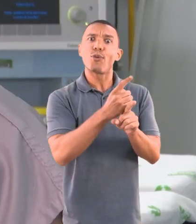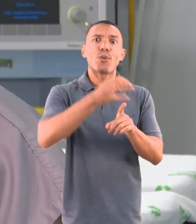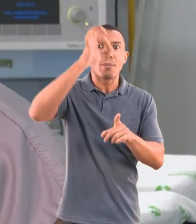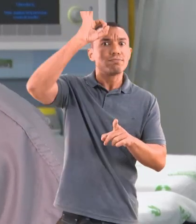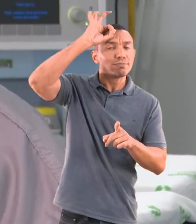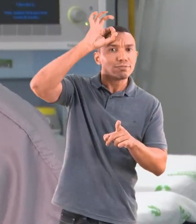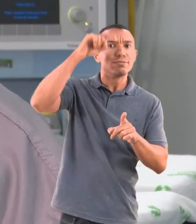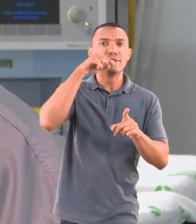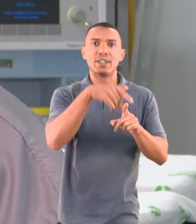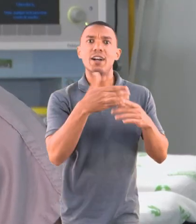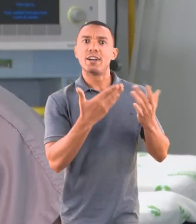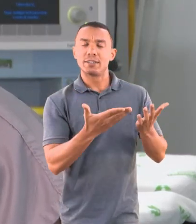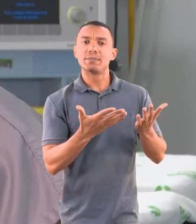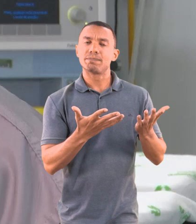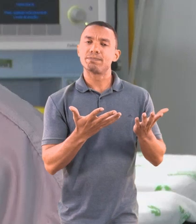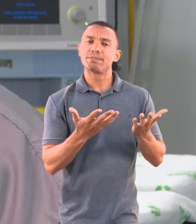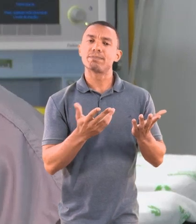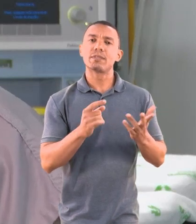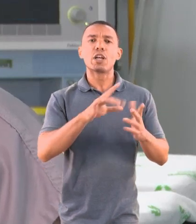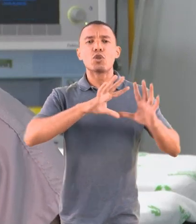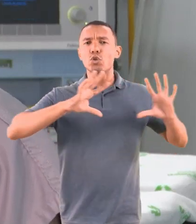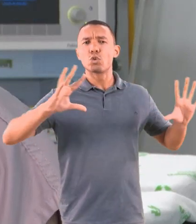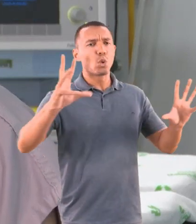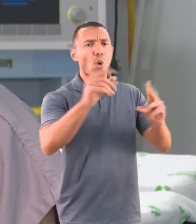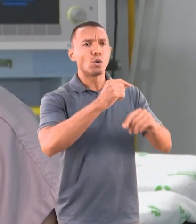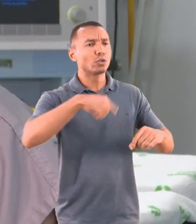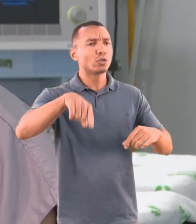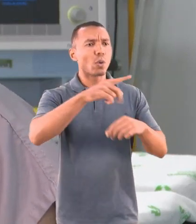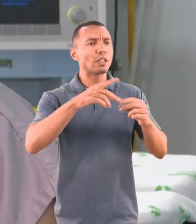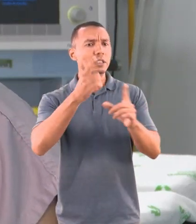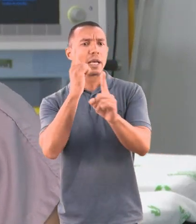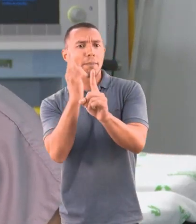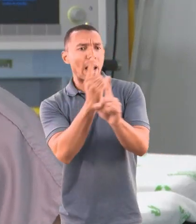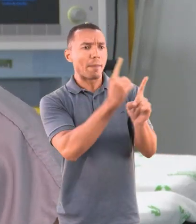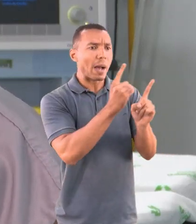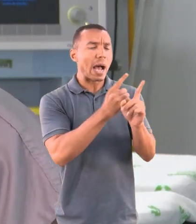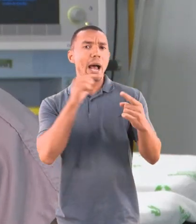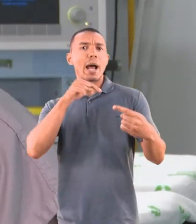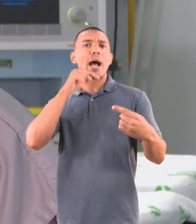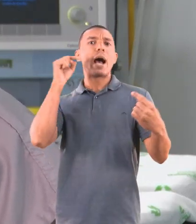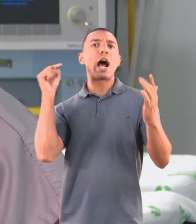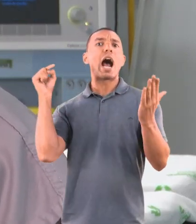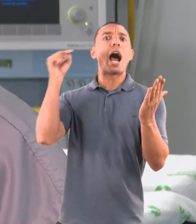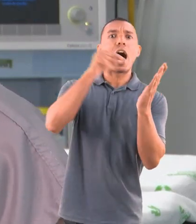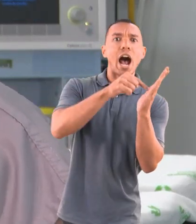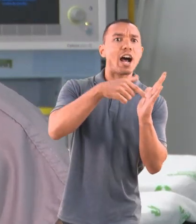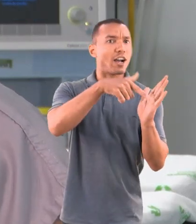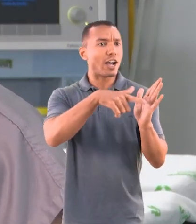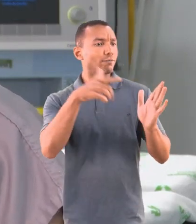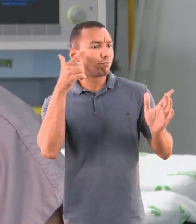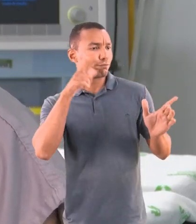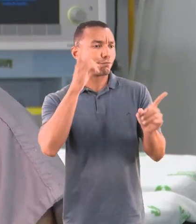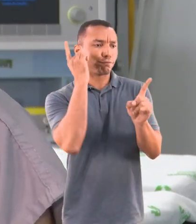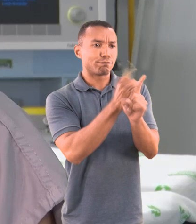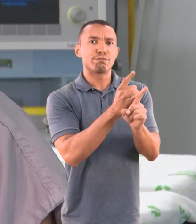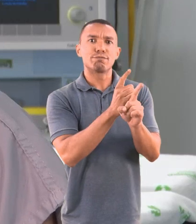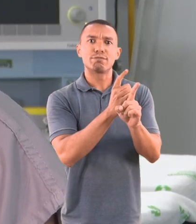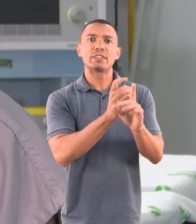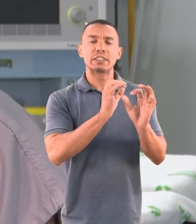a região do tumor, A maioria dos casos são casos de tumor cerebral. Então, em todos os casos, a gente conseguiu atingir o alvo